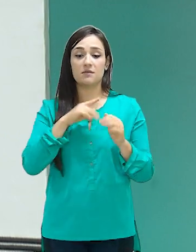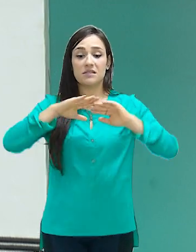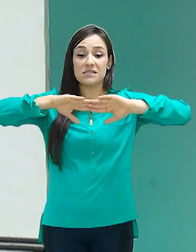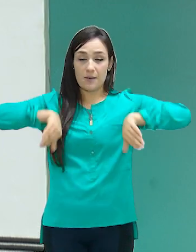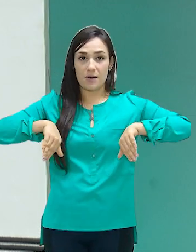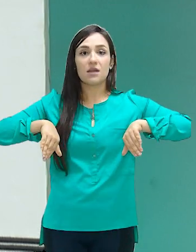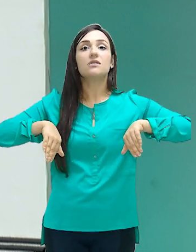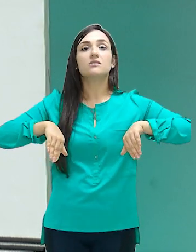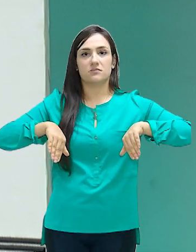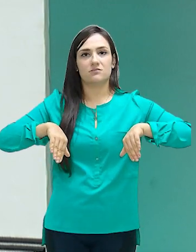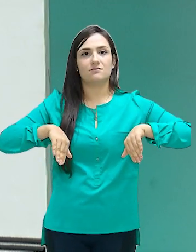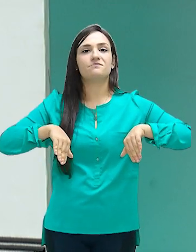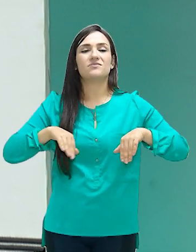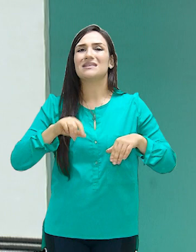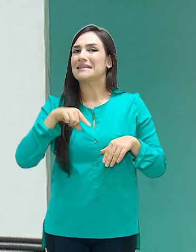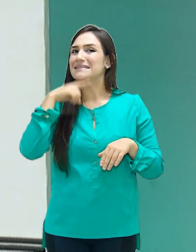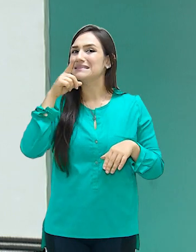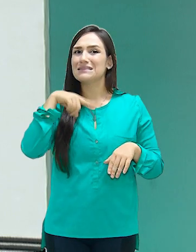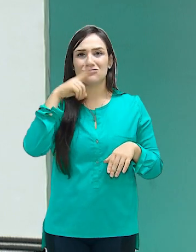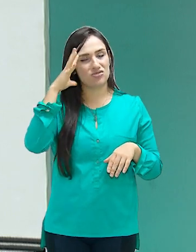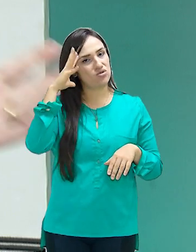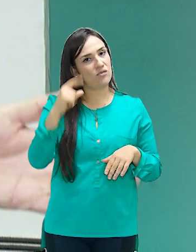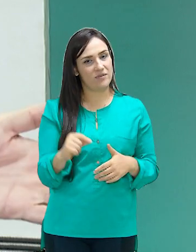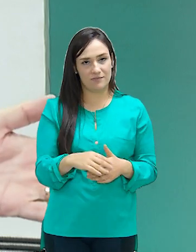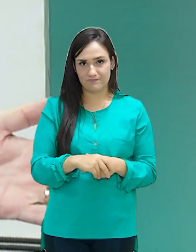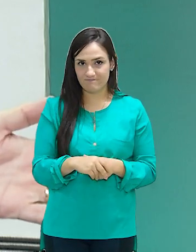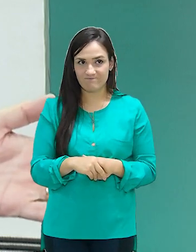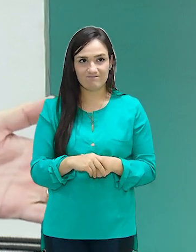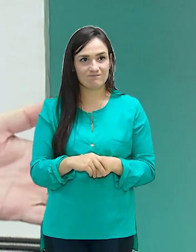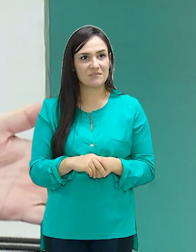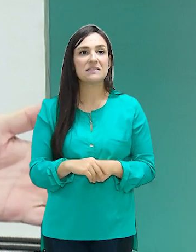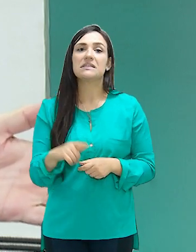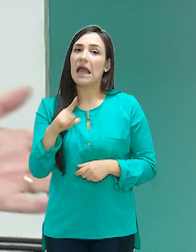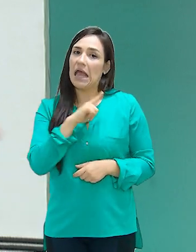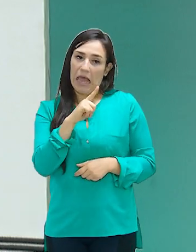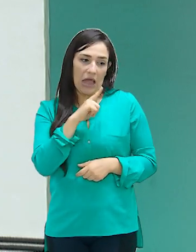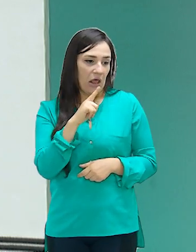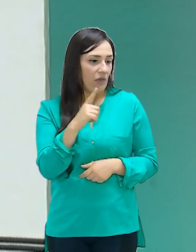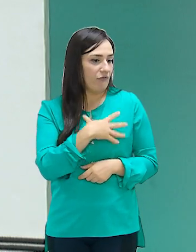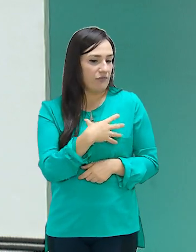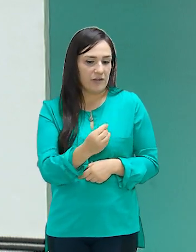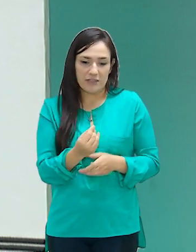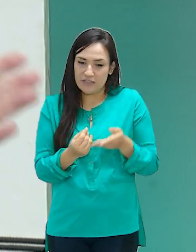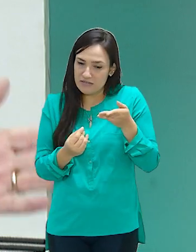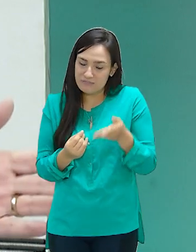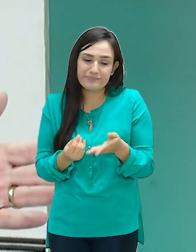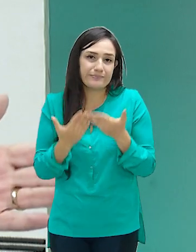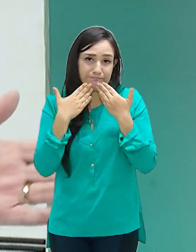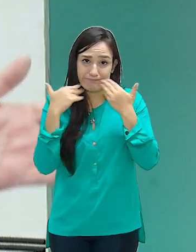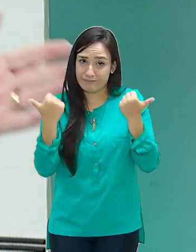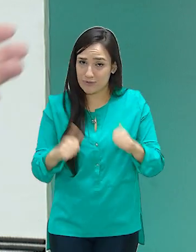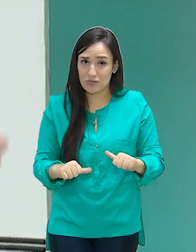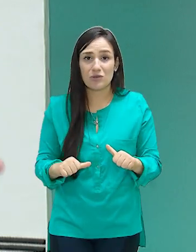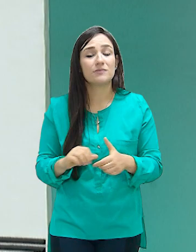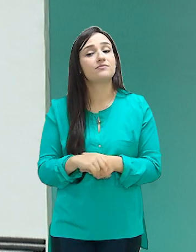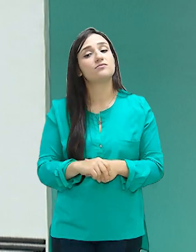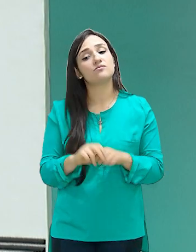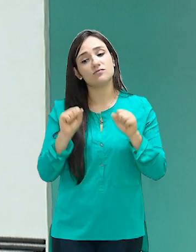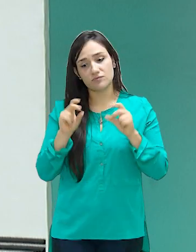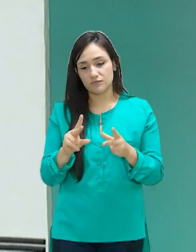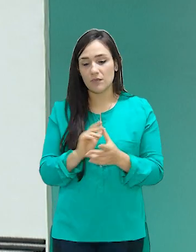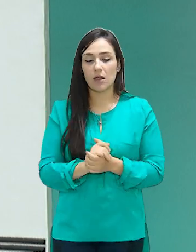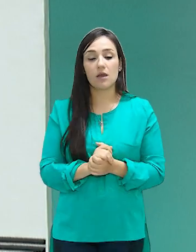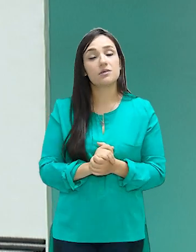2 nessa paz que você acabou de falar. Bom, tem filhos. É lógico que a dissolução aconteceu, mas os filhos unem